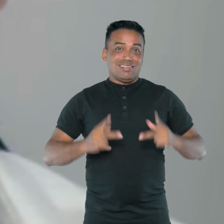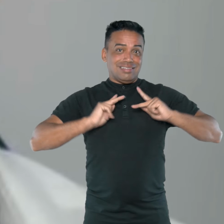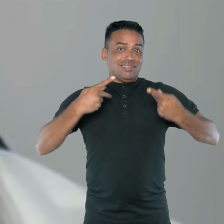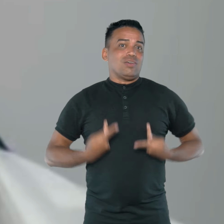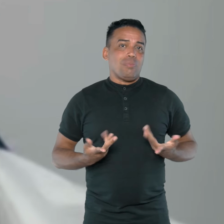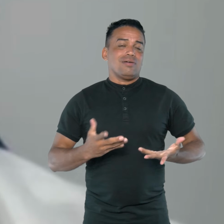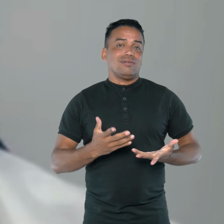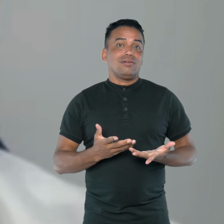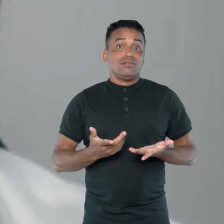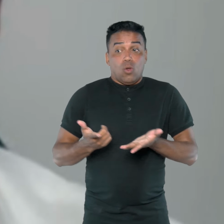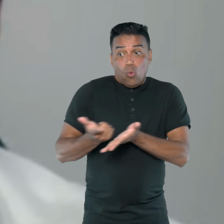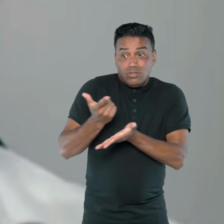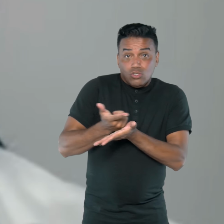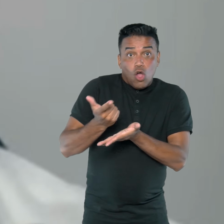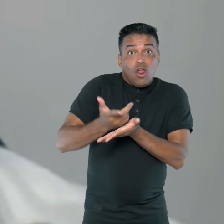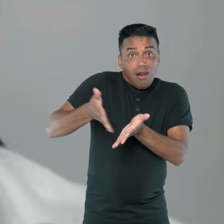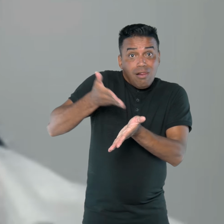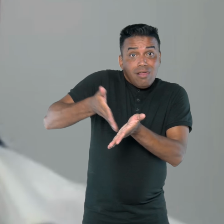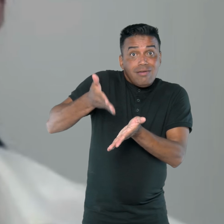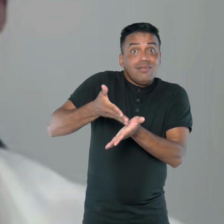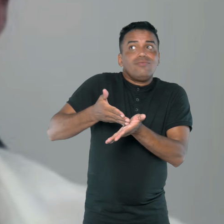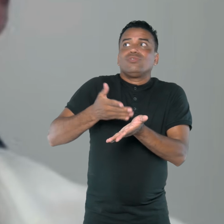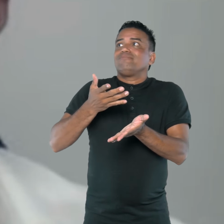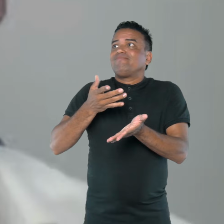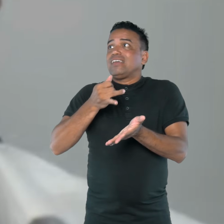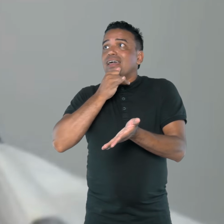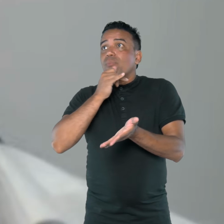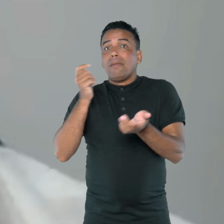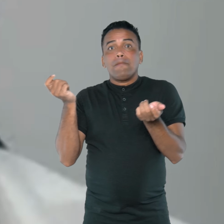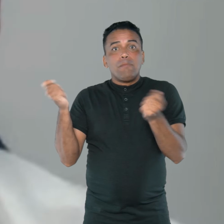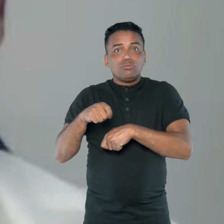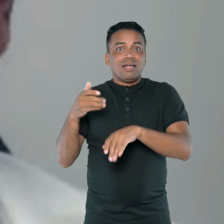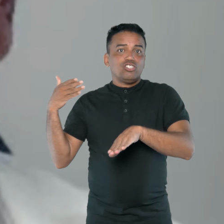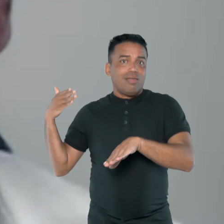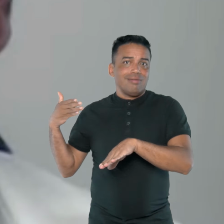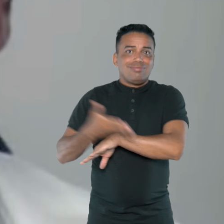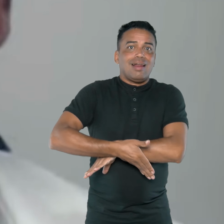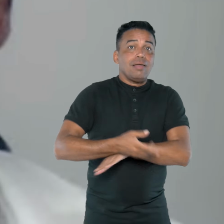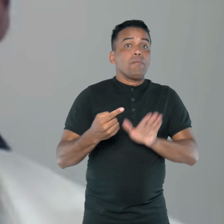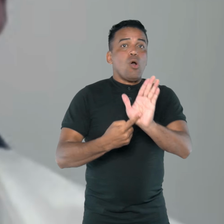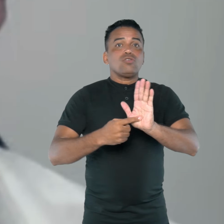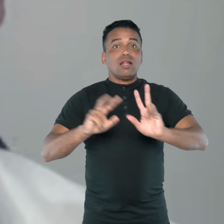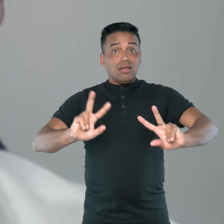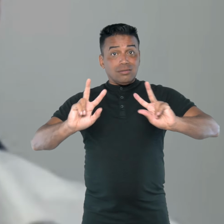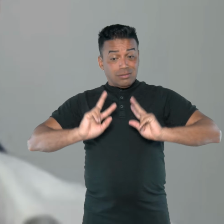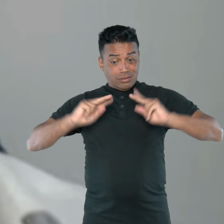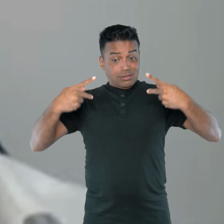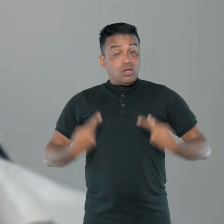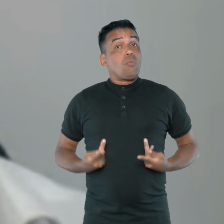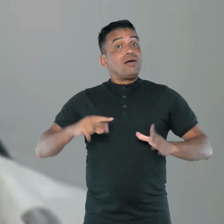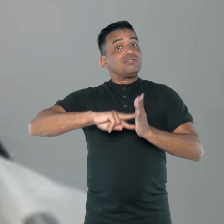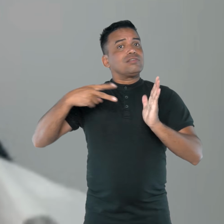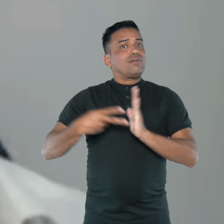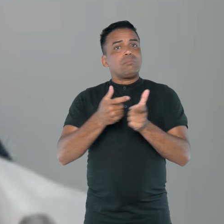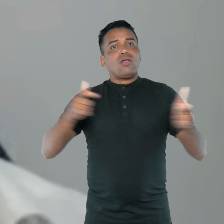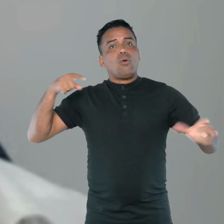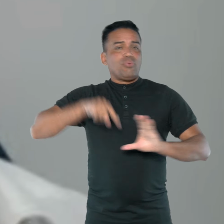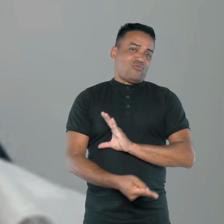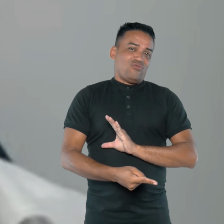uma possibilidade de atravessar essas armaduras. E quando a gente consegue, sabe, ou quando esse